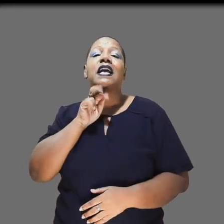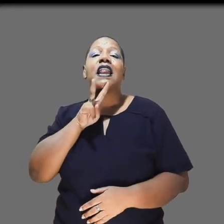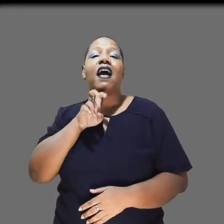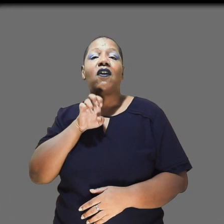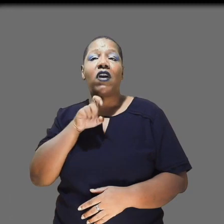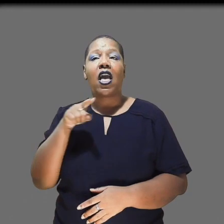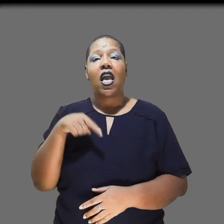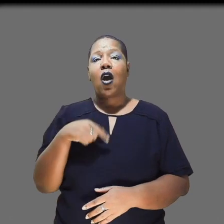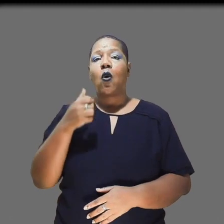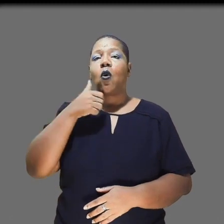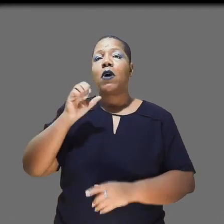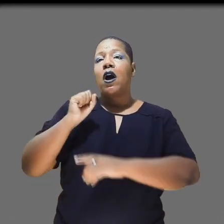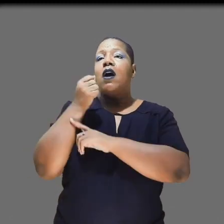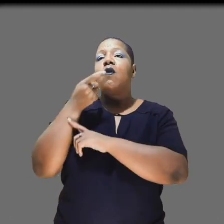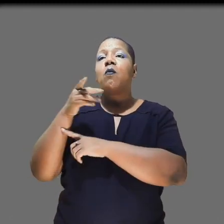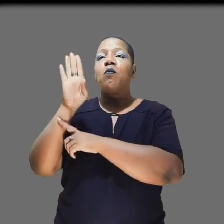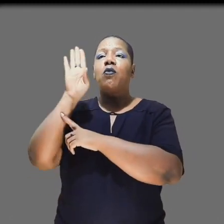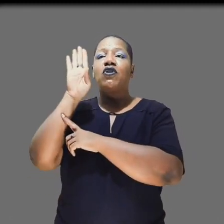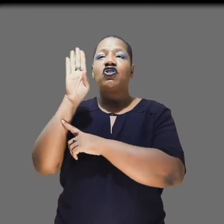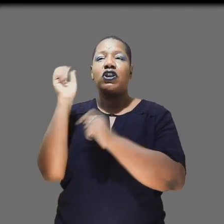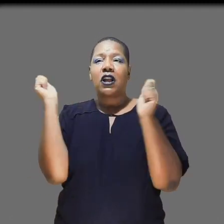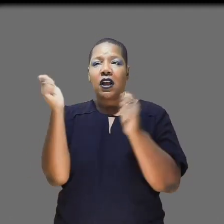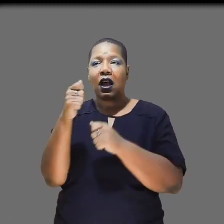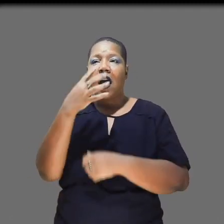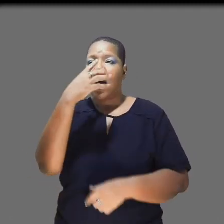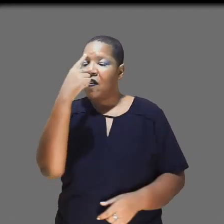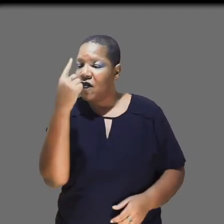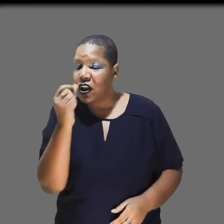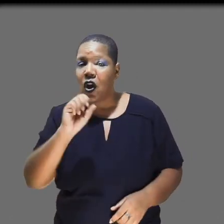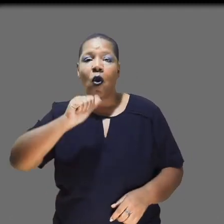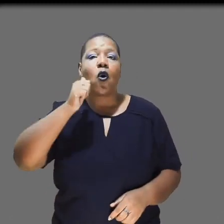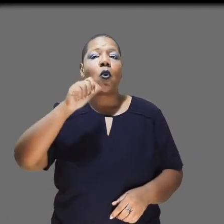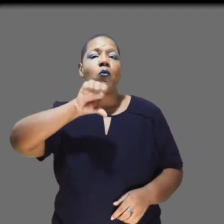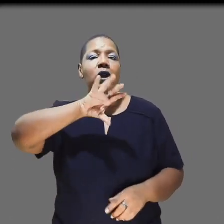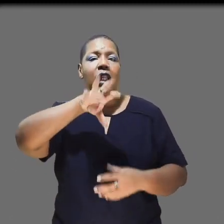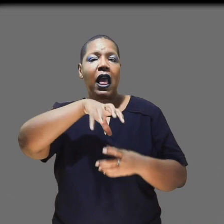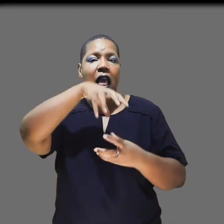papel de uma profetisa, feiticeira ou mulher muito idosa.